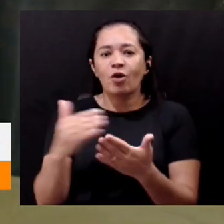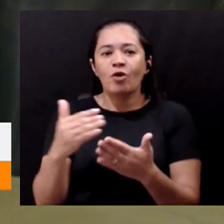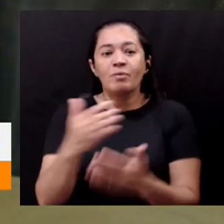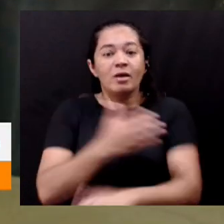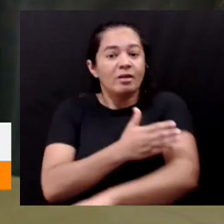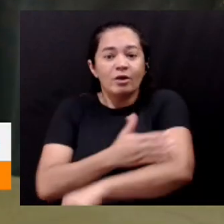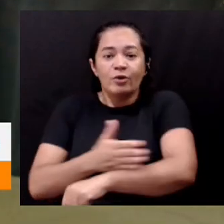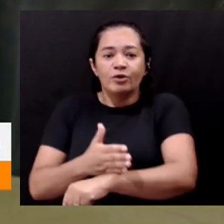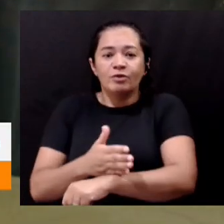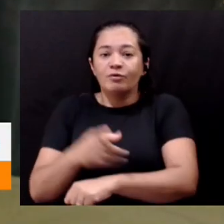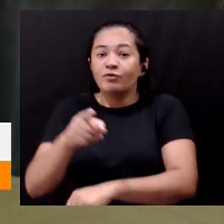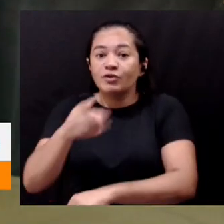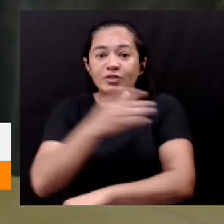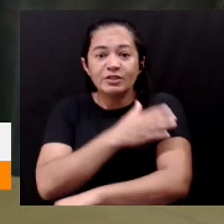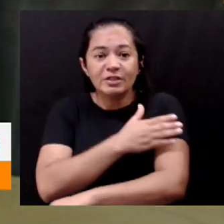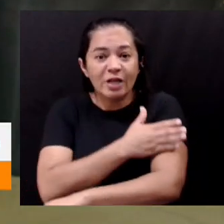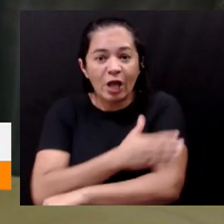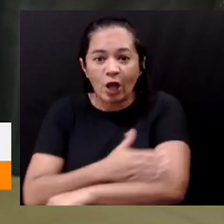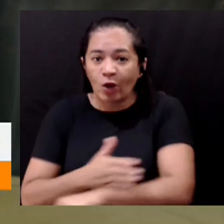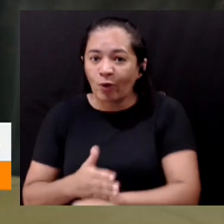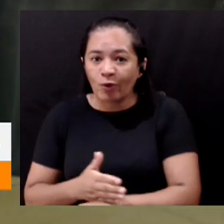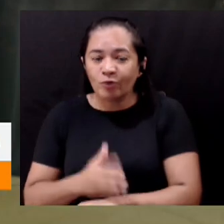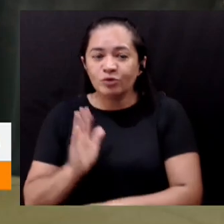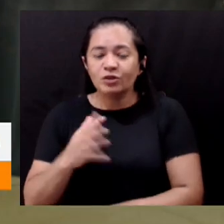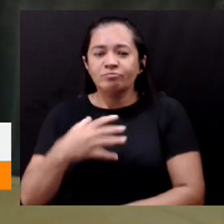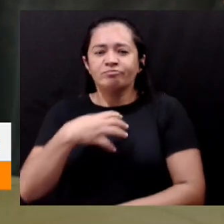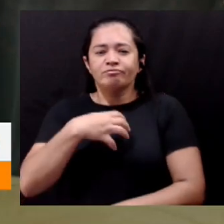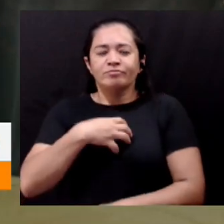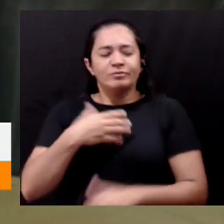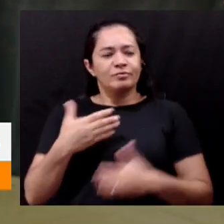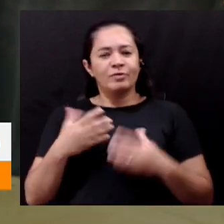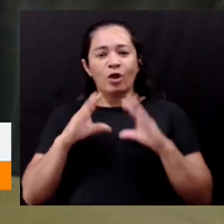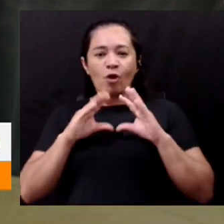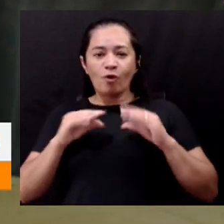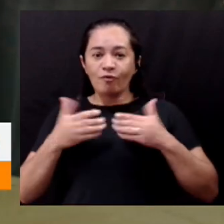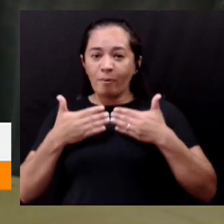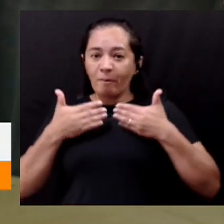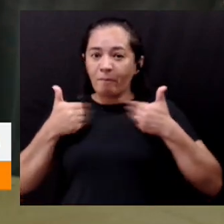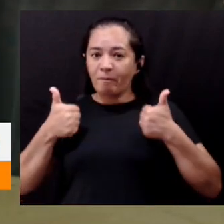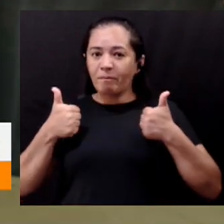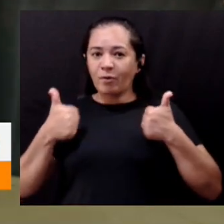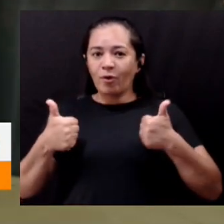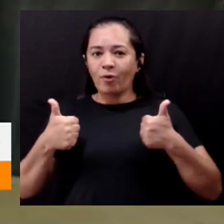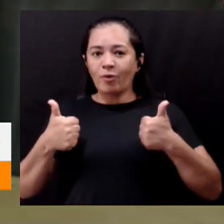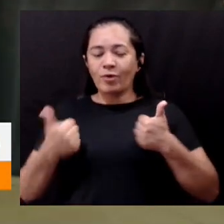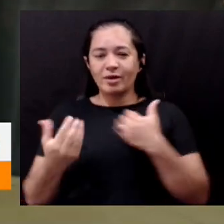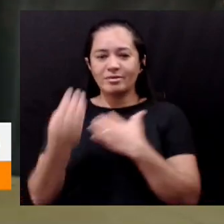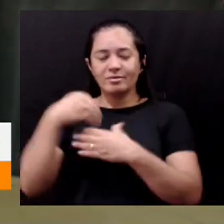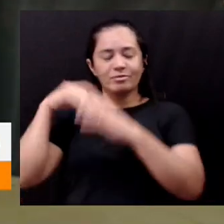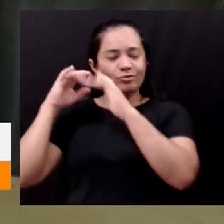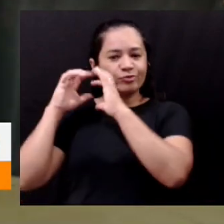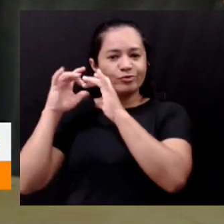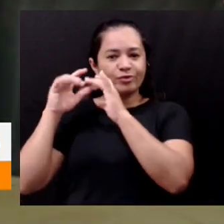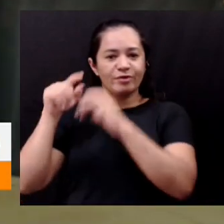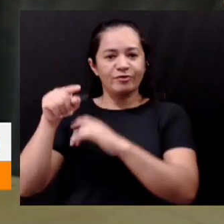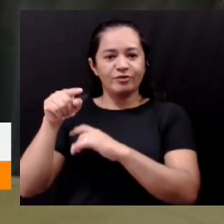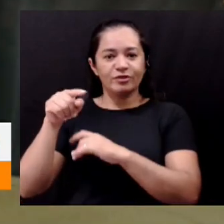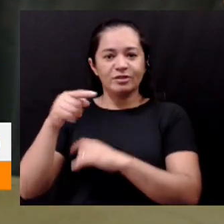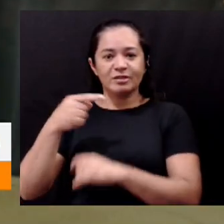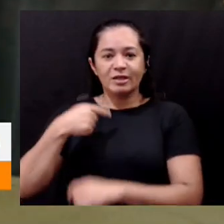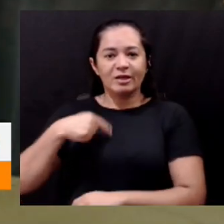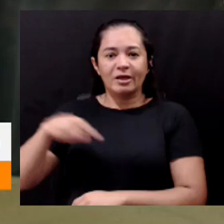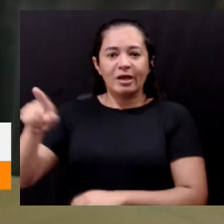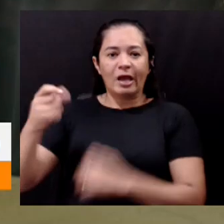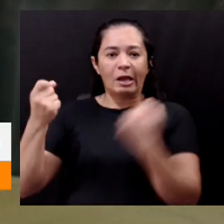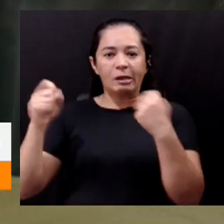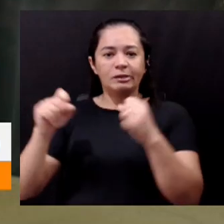você começa a ter uma sensação de bem-estar que é liberada no seu cérebro. E aí, quando você não vai para academia ou fazer sua